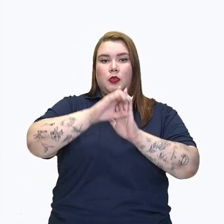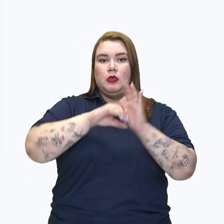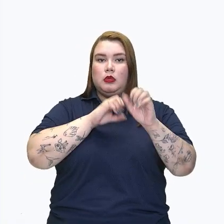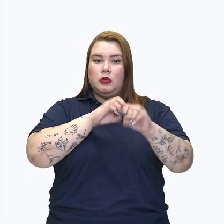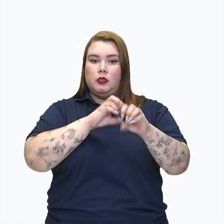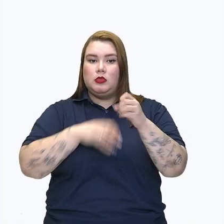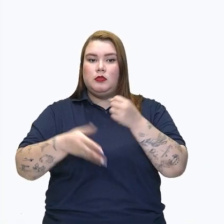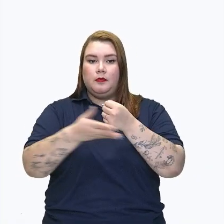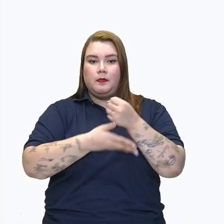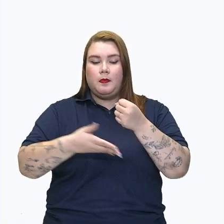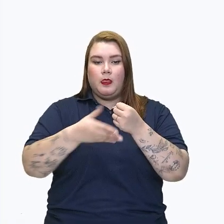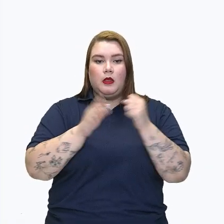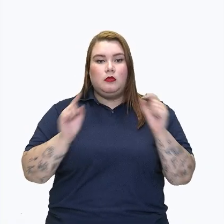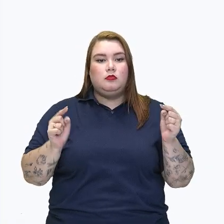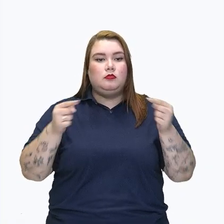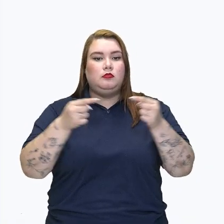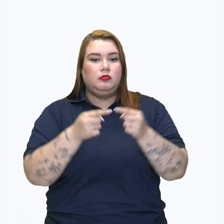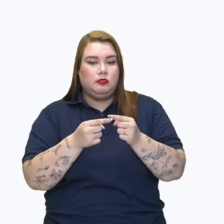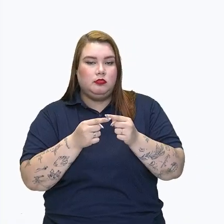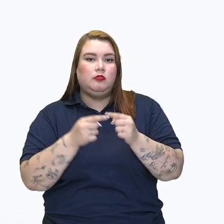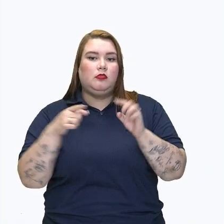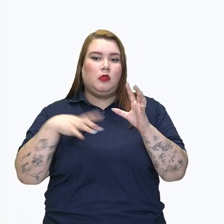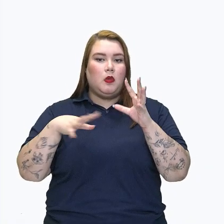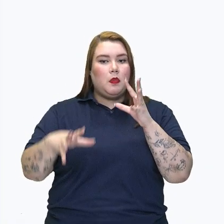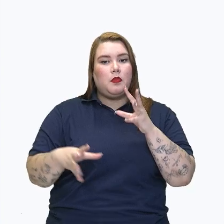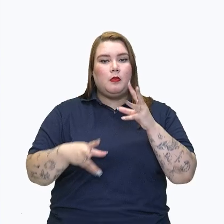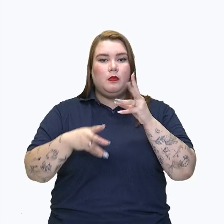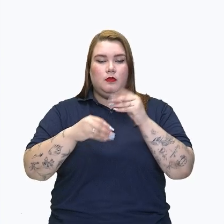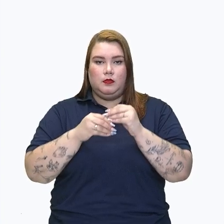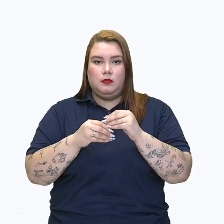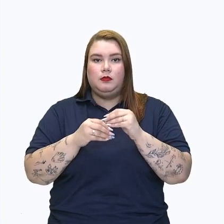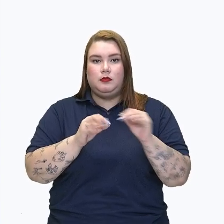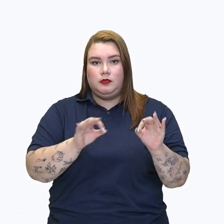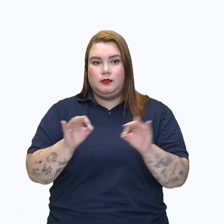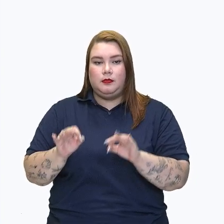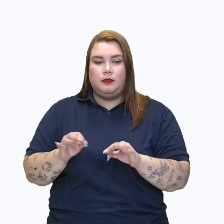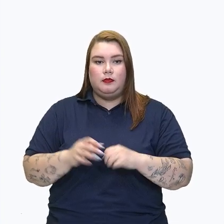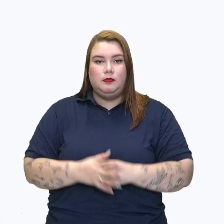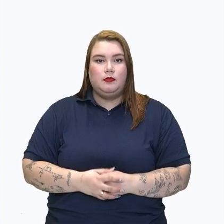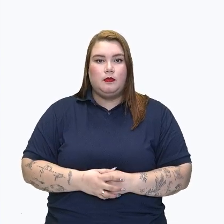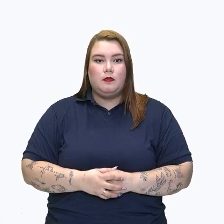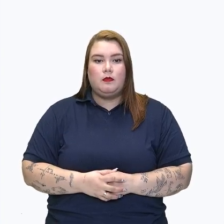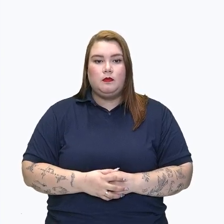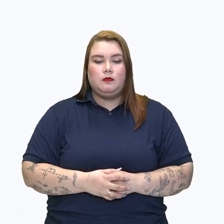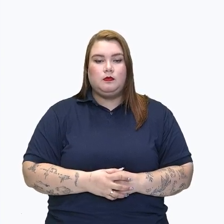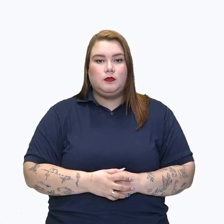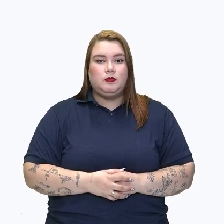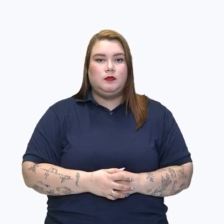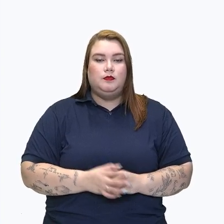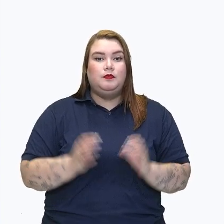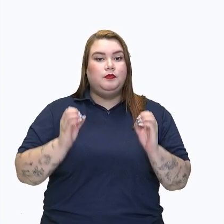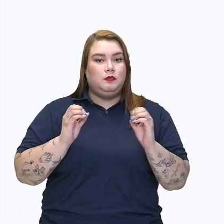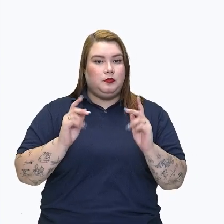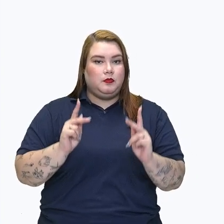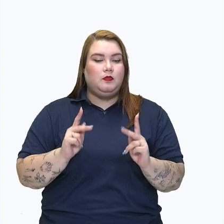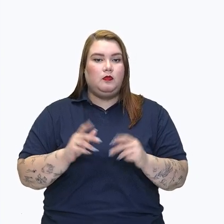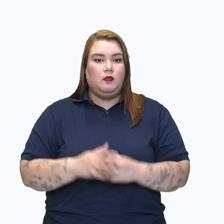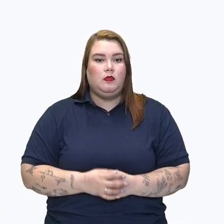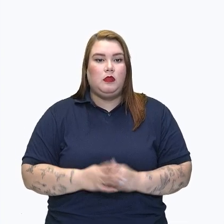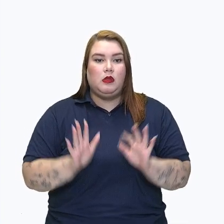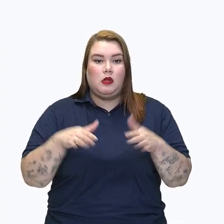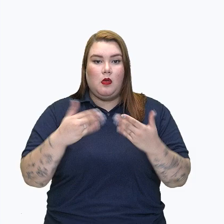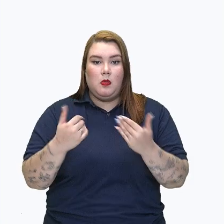educação básica para poder o quê? Agregar as competências digitais. Tá certo? É isso mesmo. Aí quando vira lei,